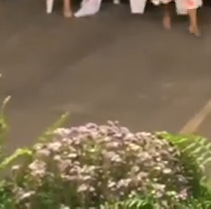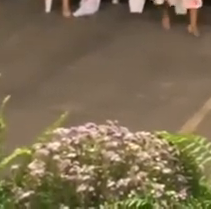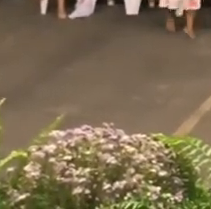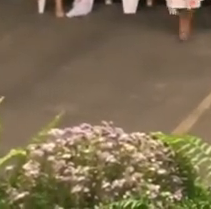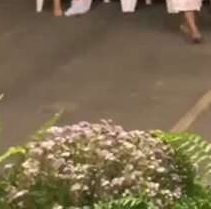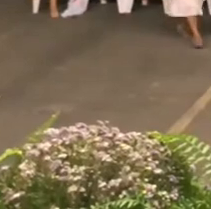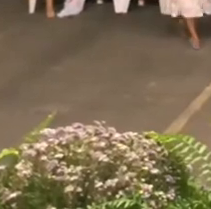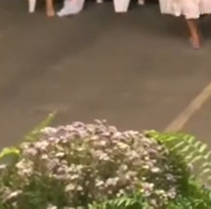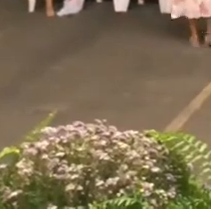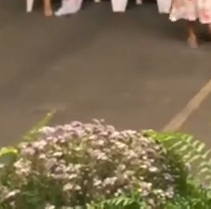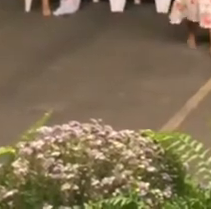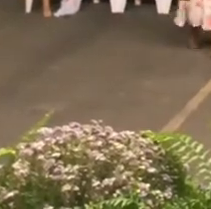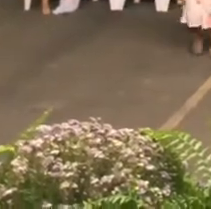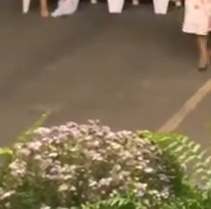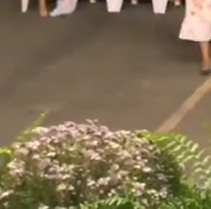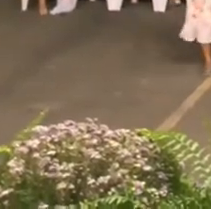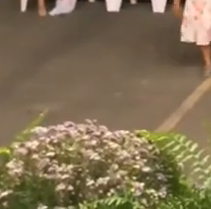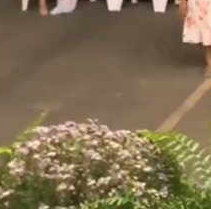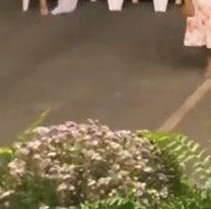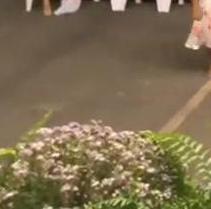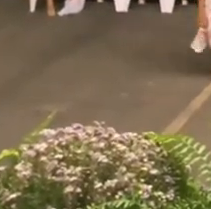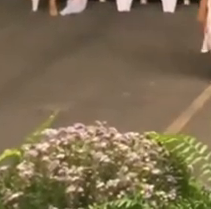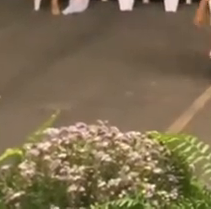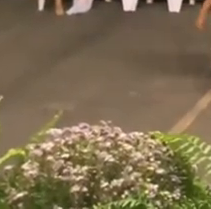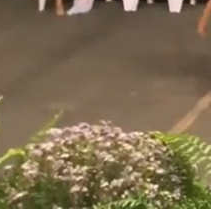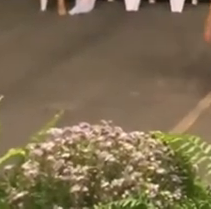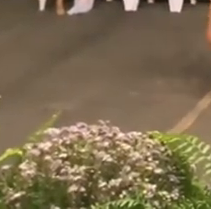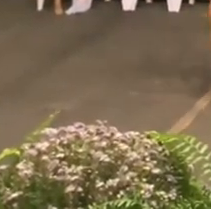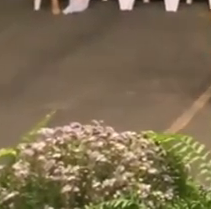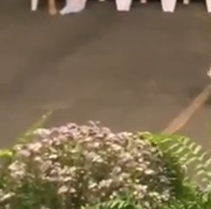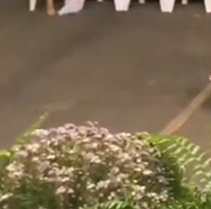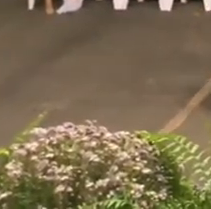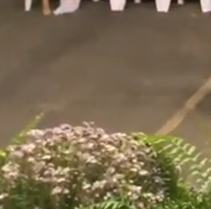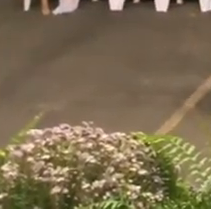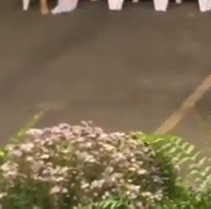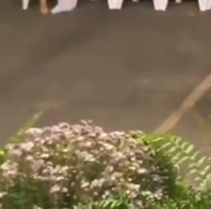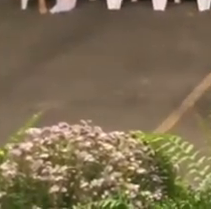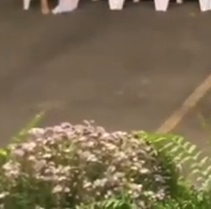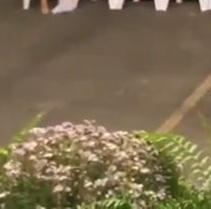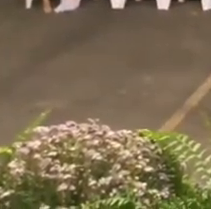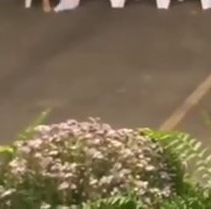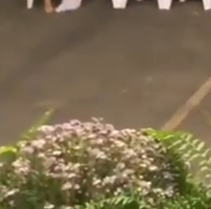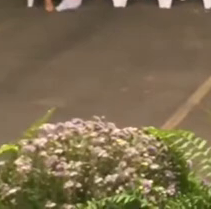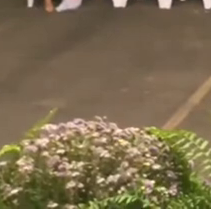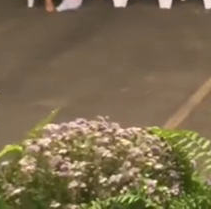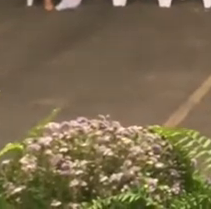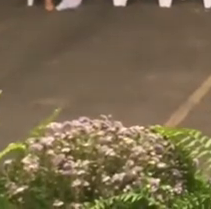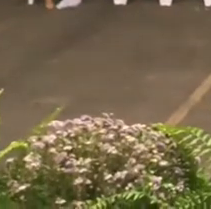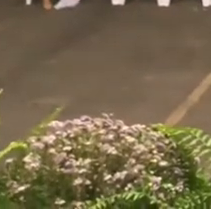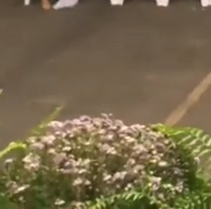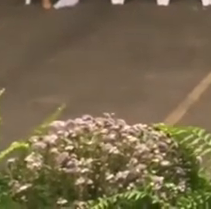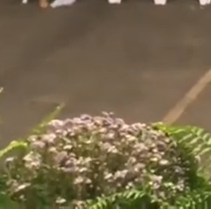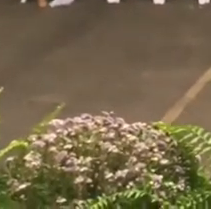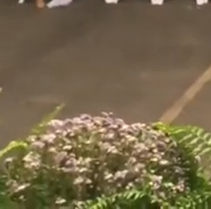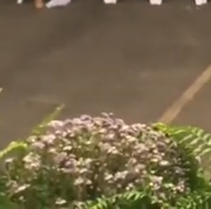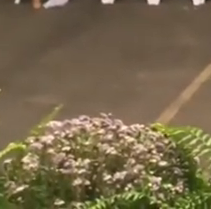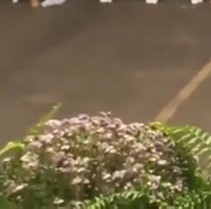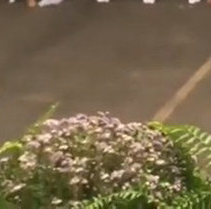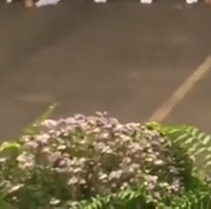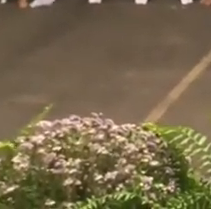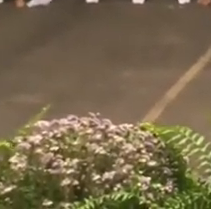aqueles que você sabe que preciso ouvir algo do Senhor que precisa ter um momento diferente com o pai então